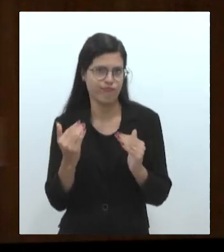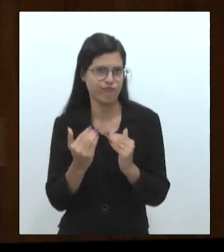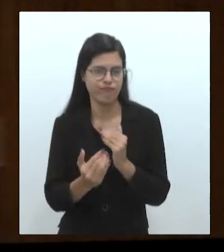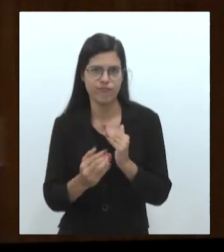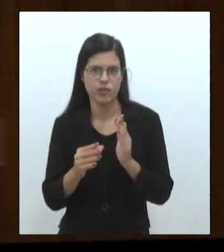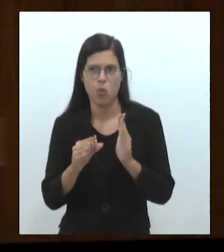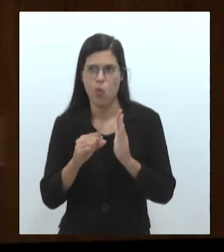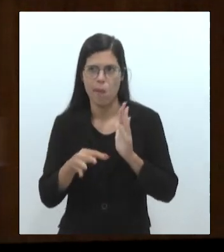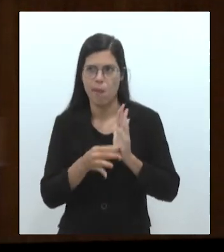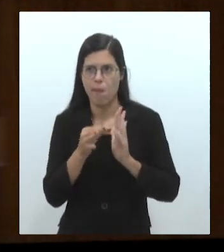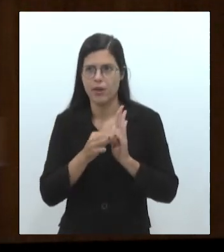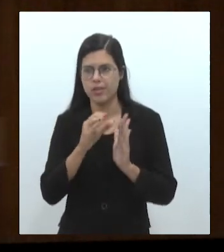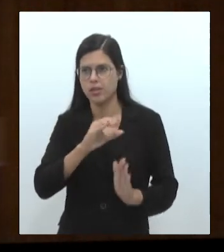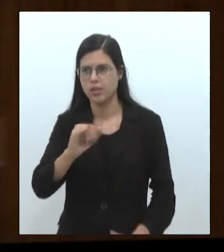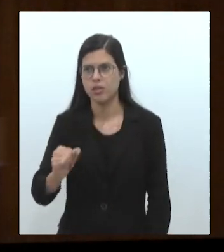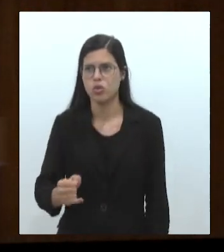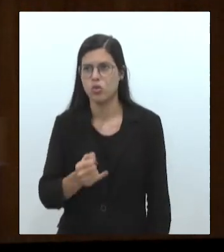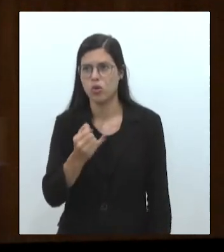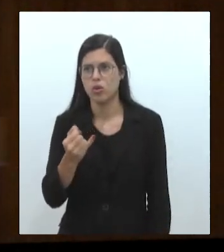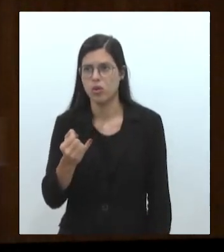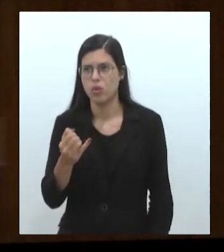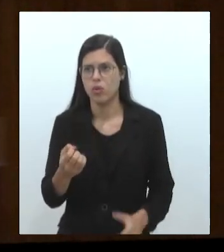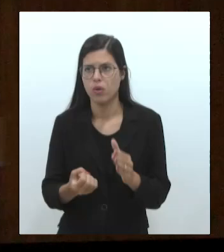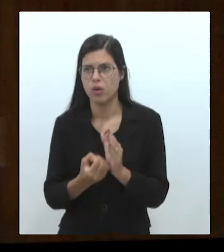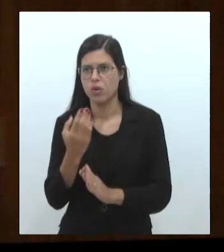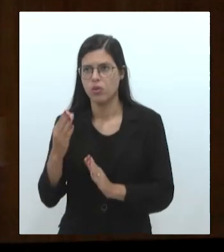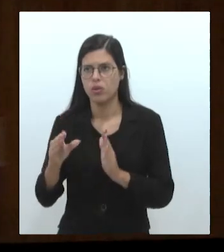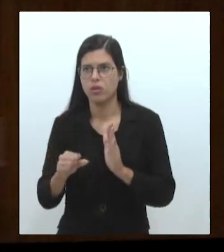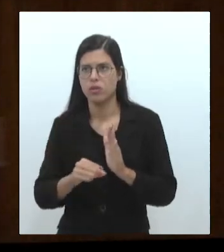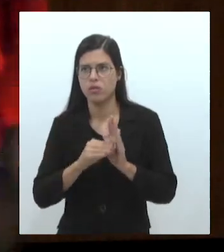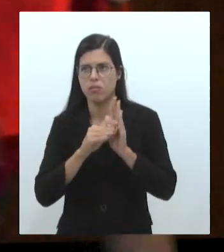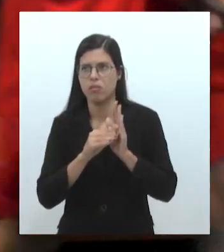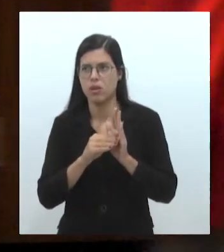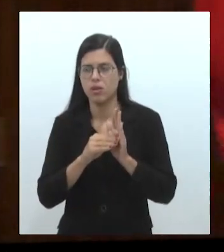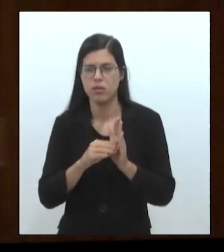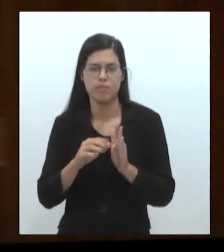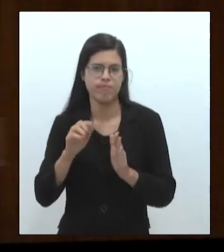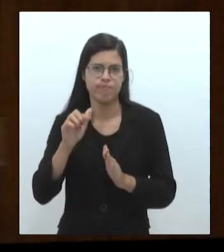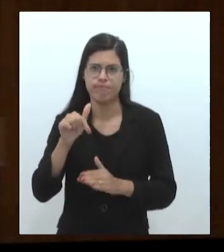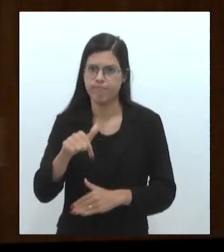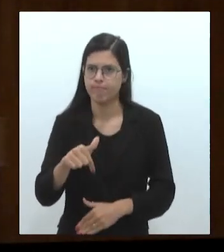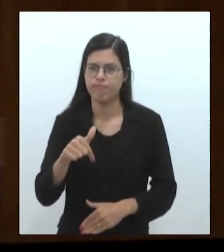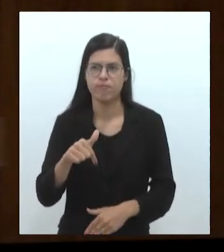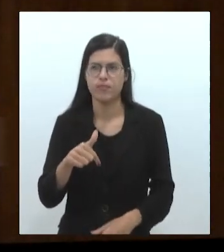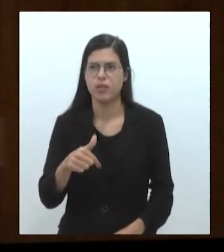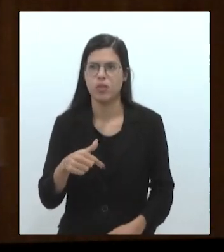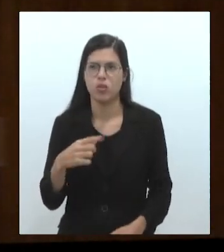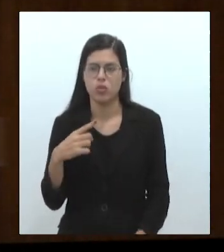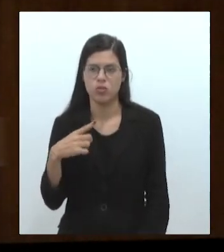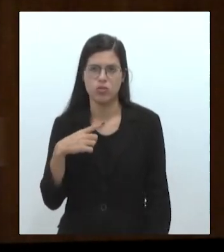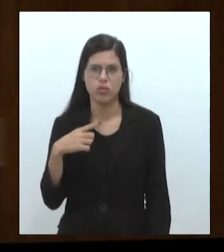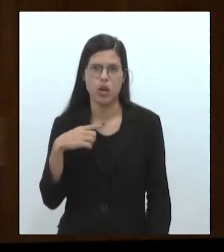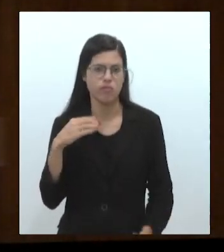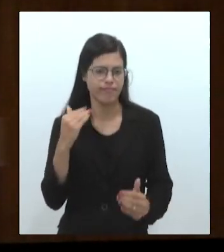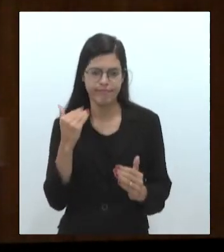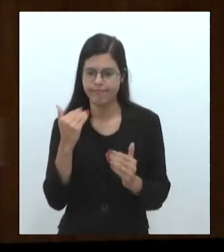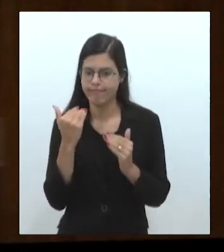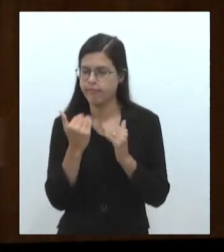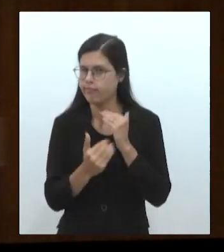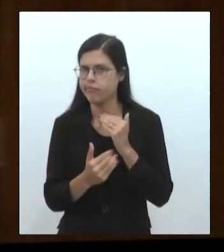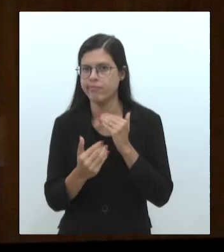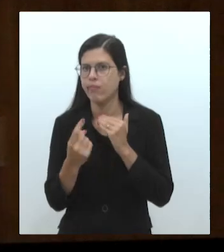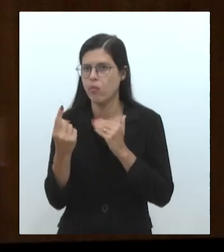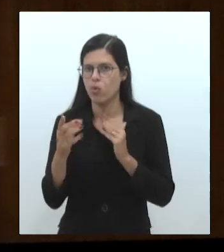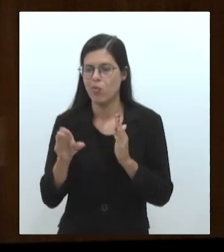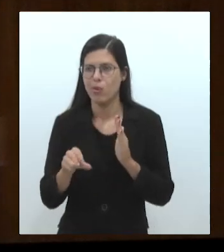as emendas. O autor das emendas não está aqui, apesar de a gente ter discordância sobre uma delas, e